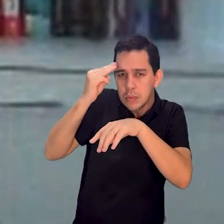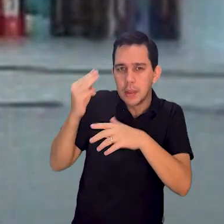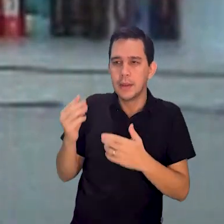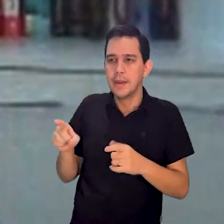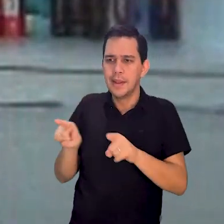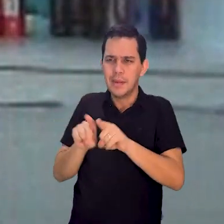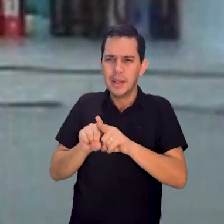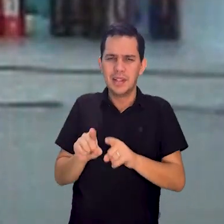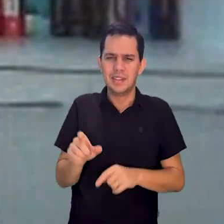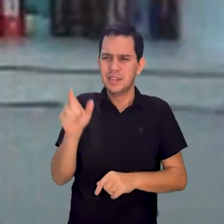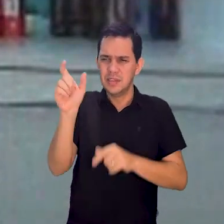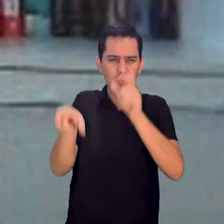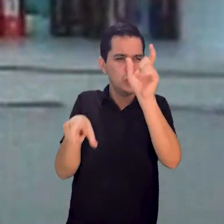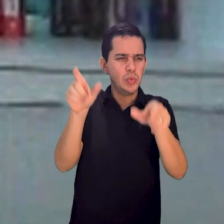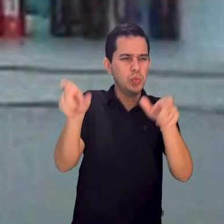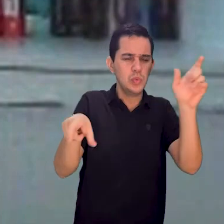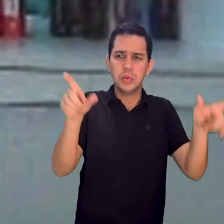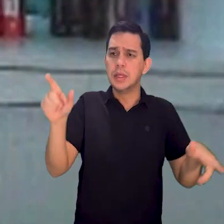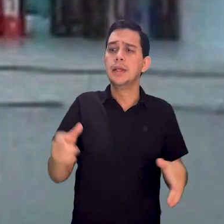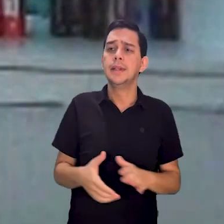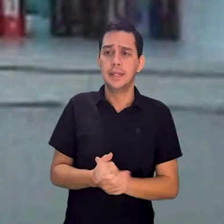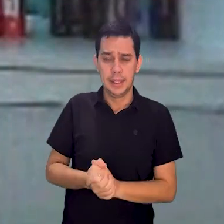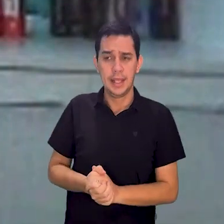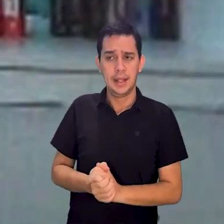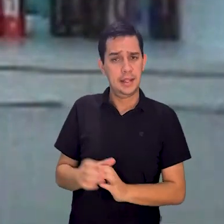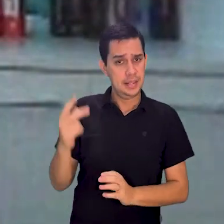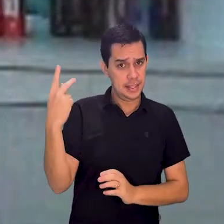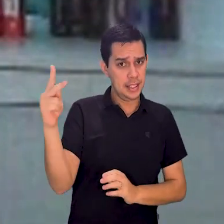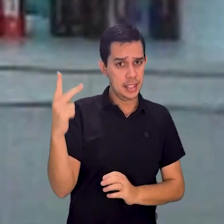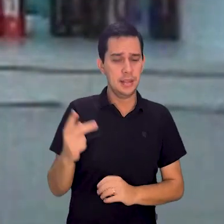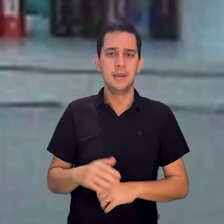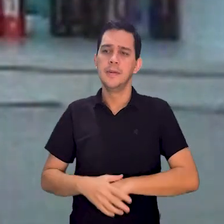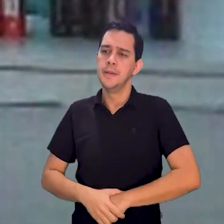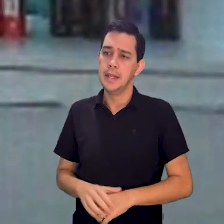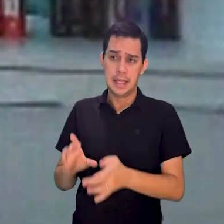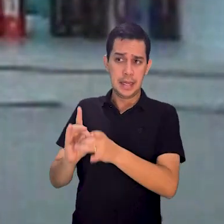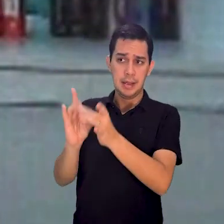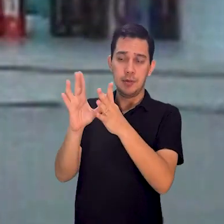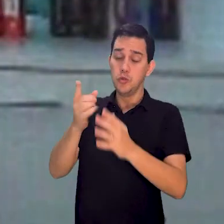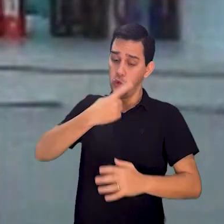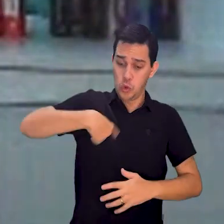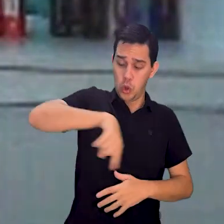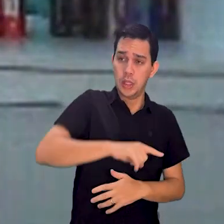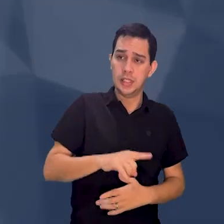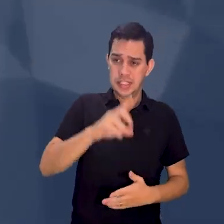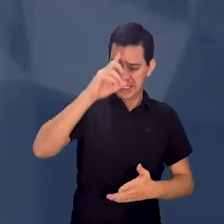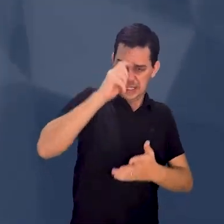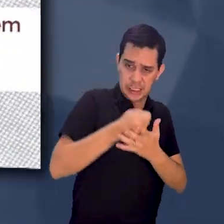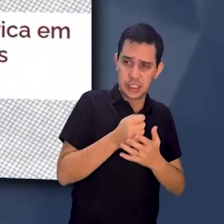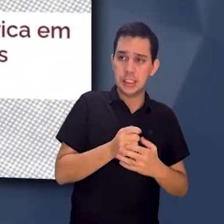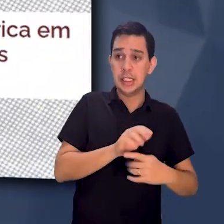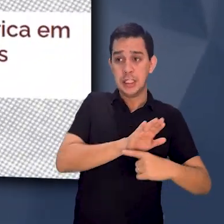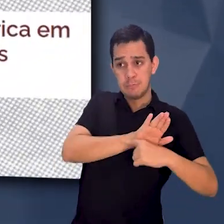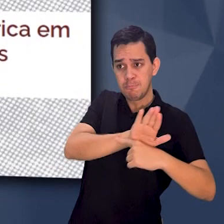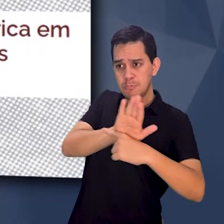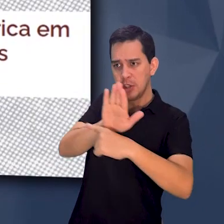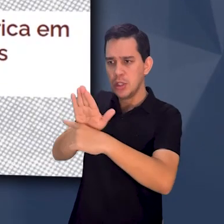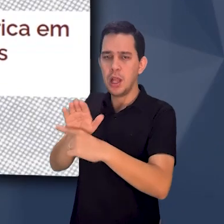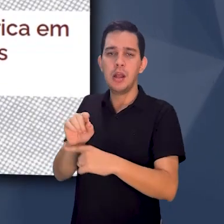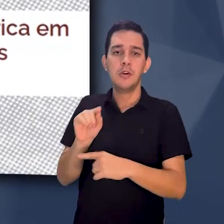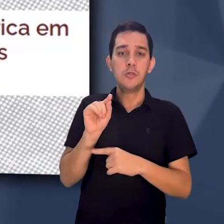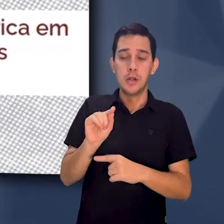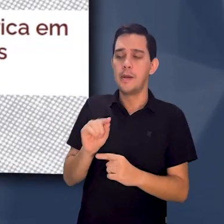e também dos direitos individuais, da tutela individual do portador de deficiência, nós atuamos